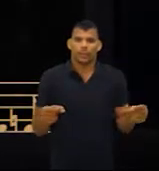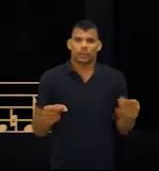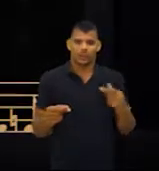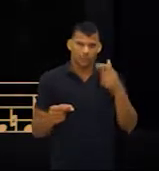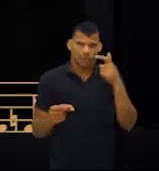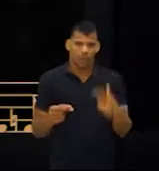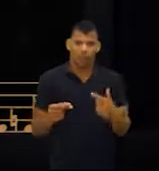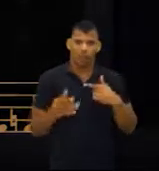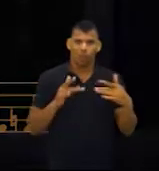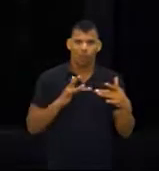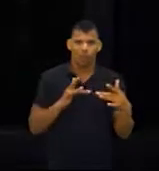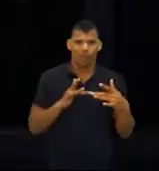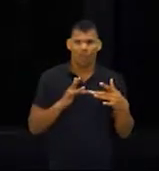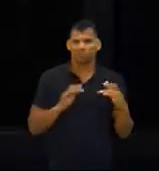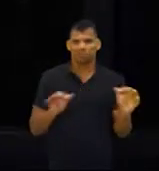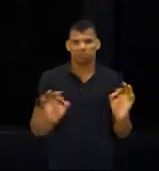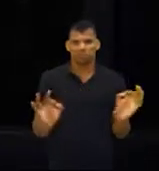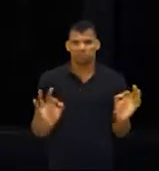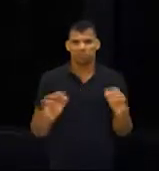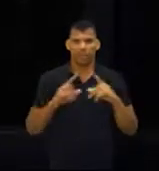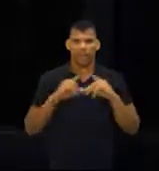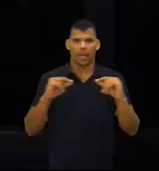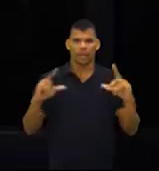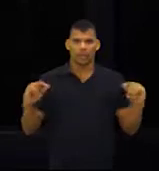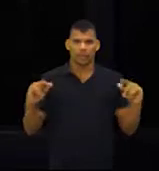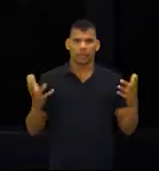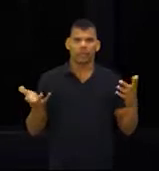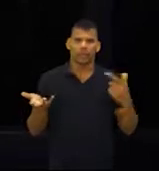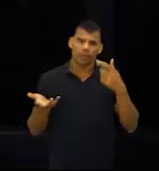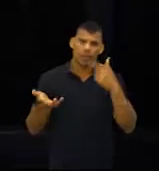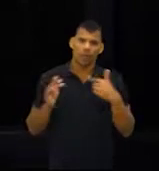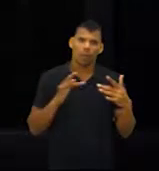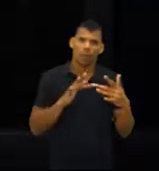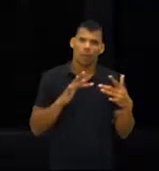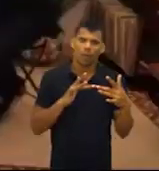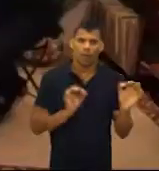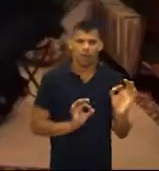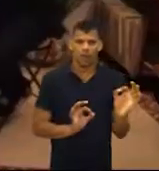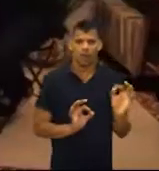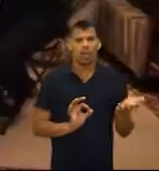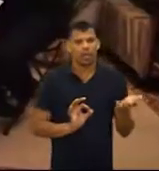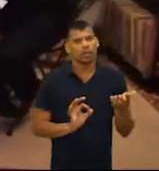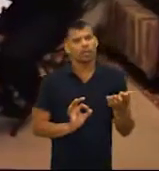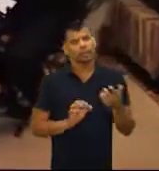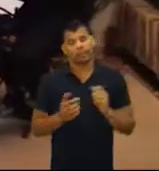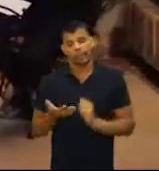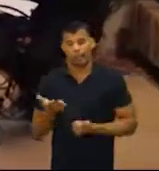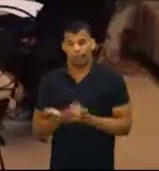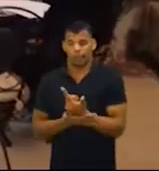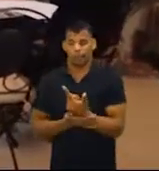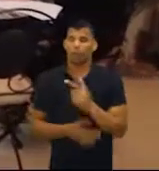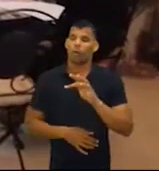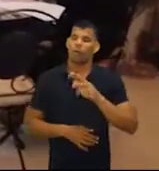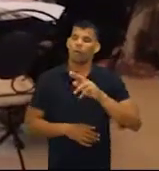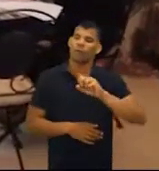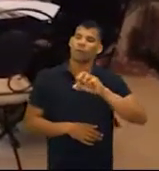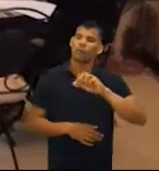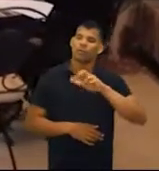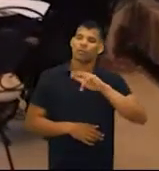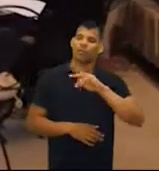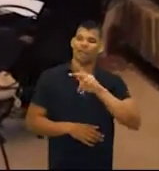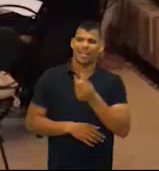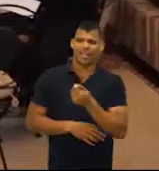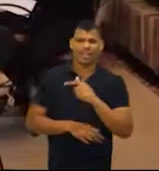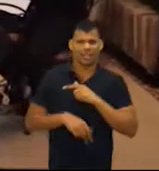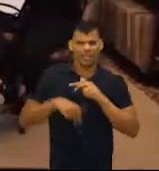esse Fusquinha. Até hoje eu tenho esse espírito, tenho essa coisa de